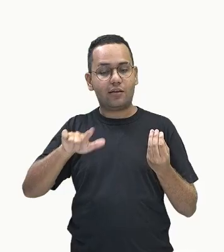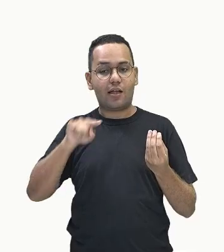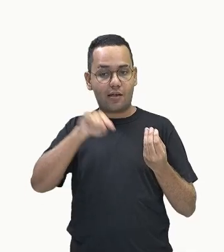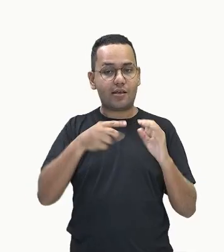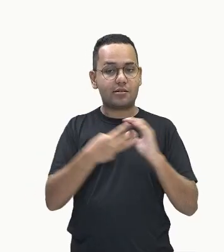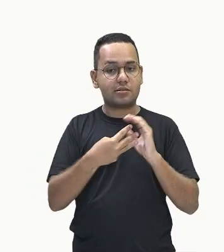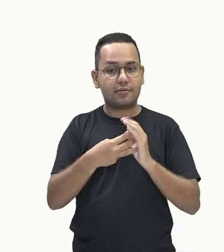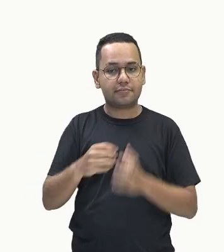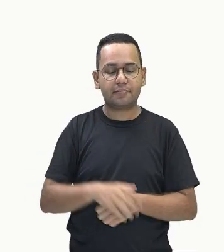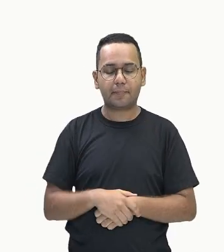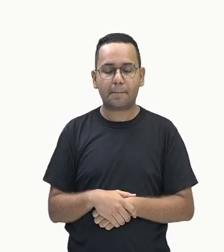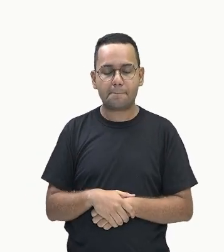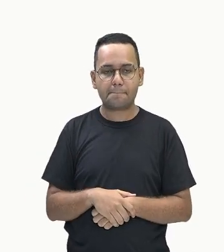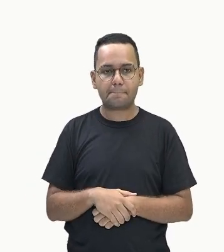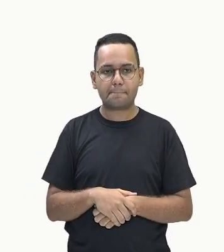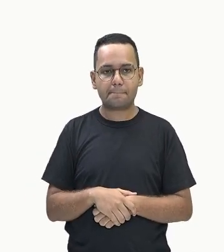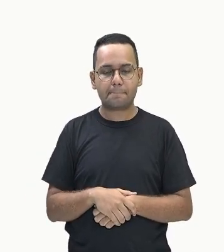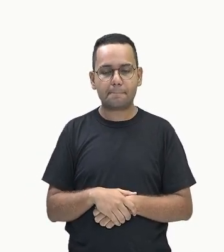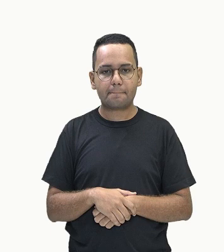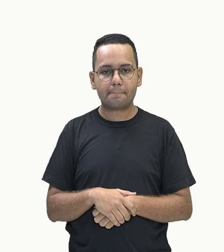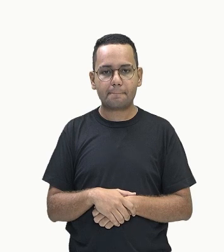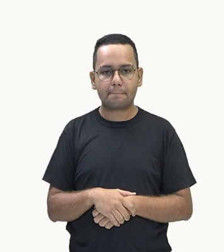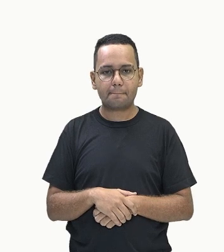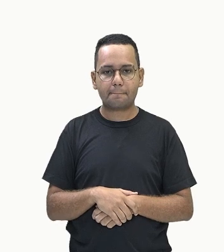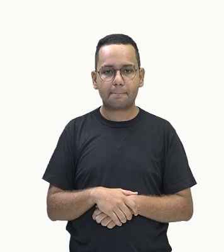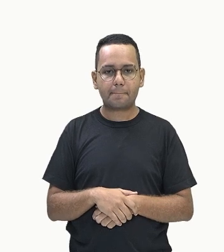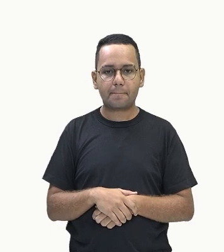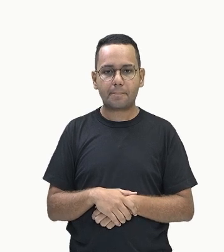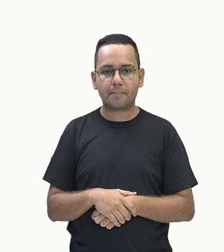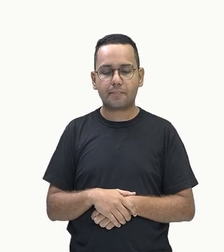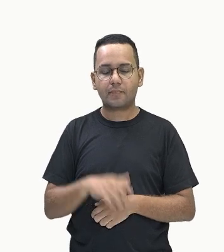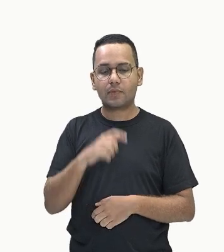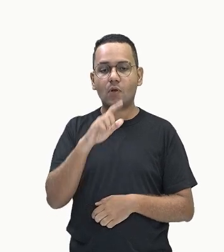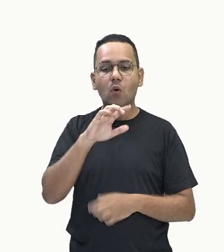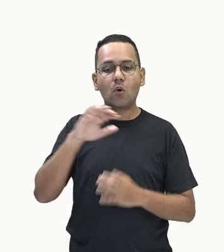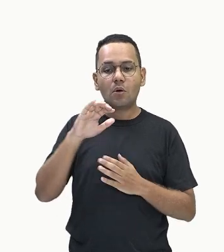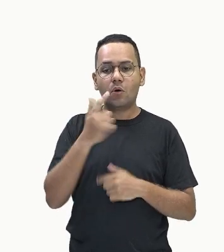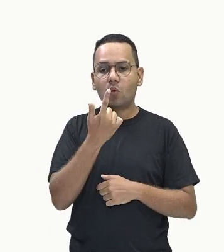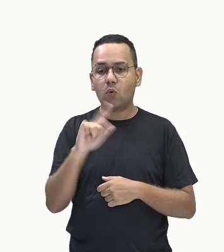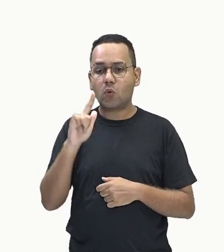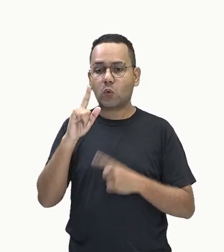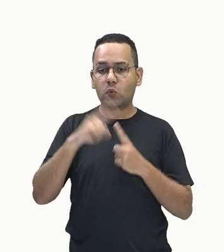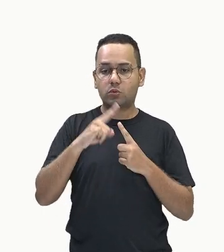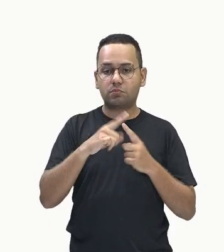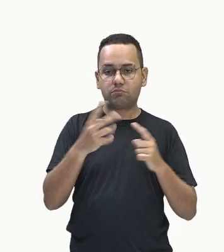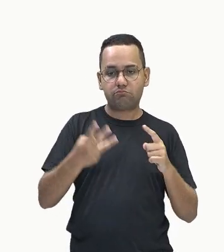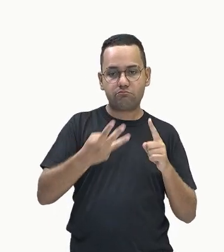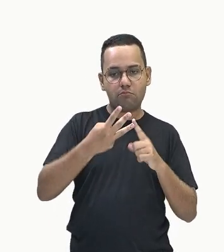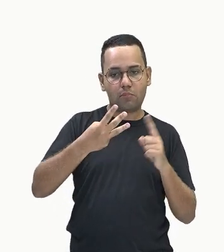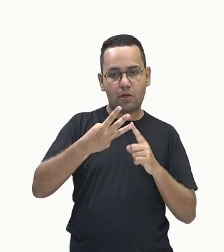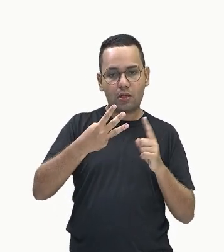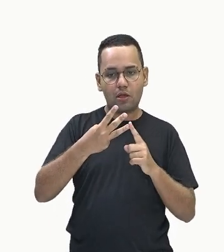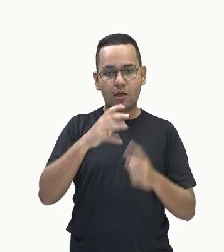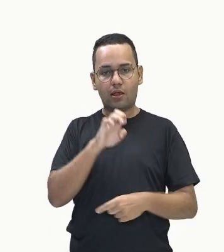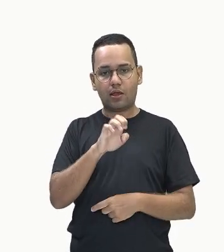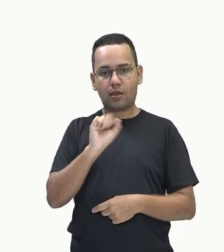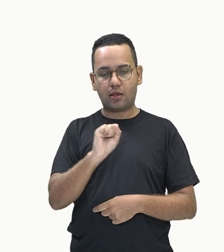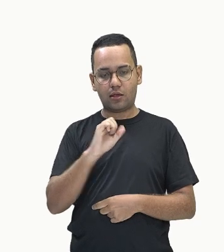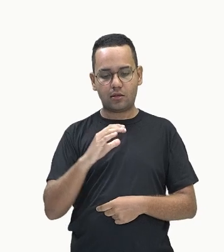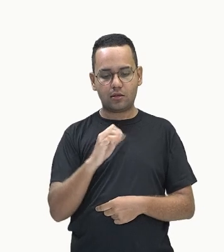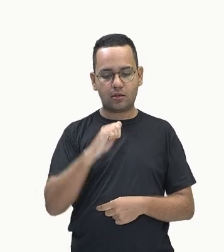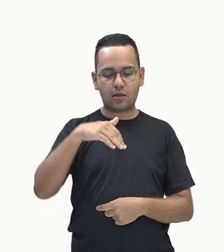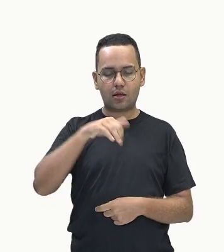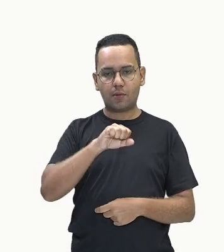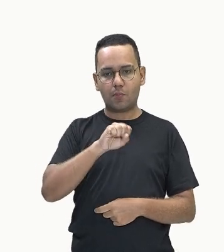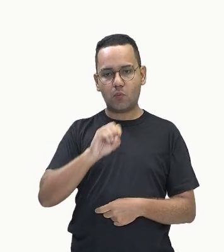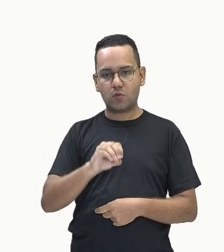Continuando a classificação a partir do formato das células, o epitélio agora pode ser classificado como escamoso. Tecido epitelial